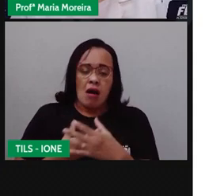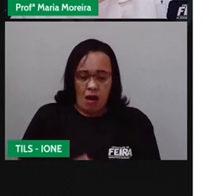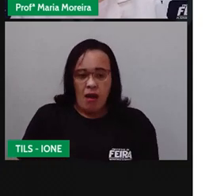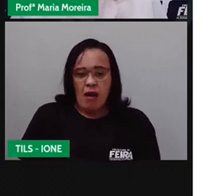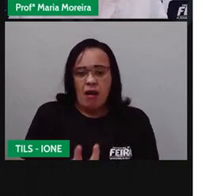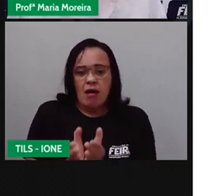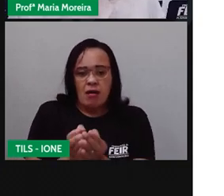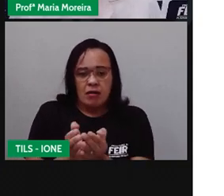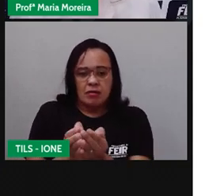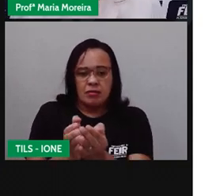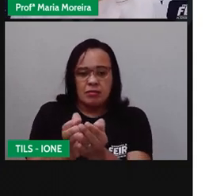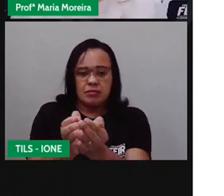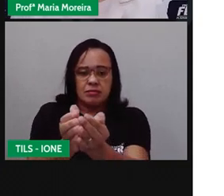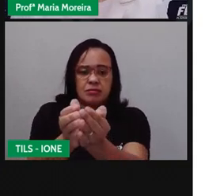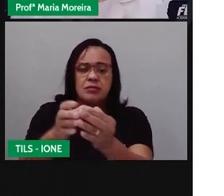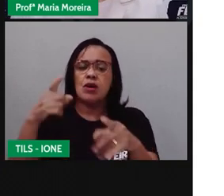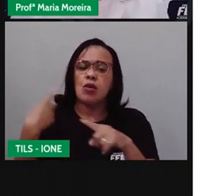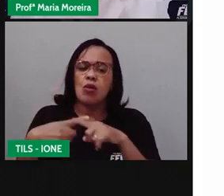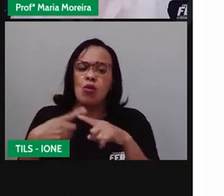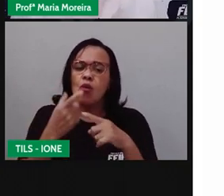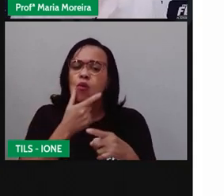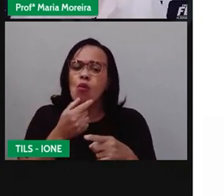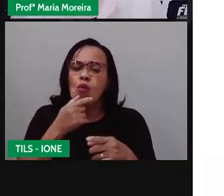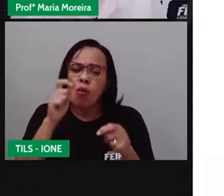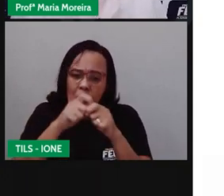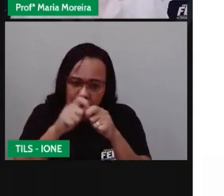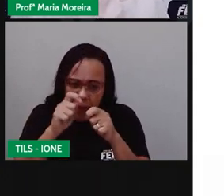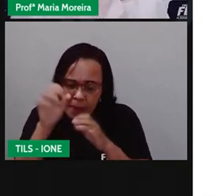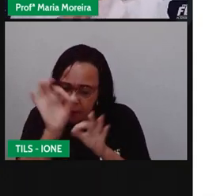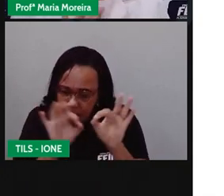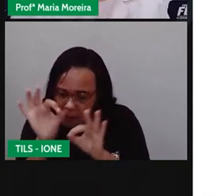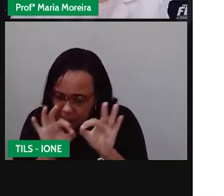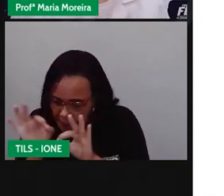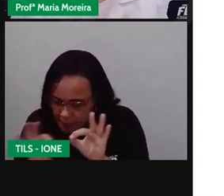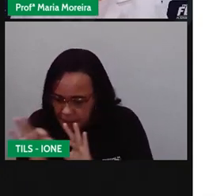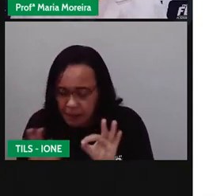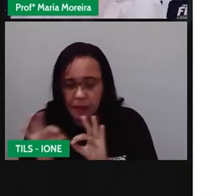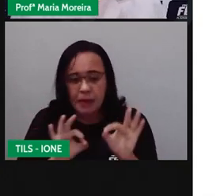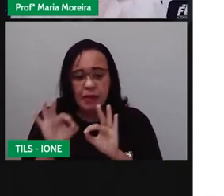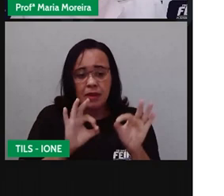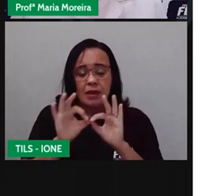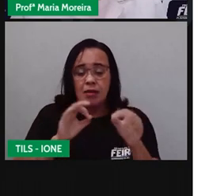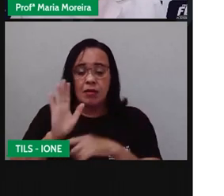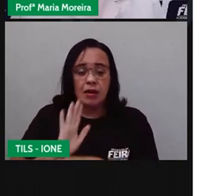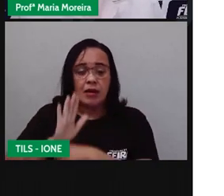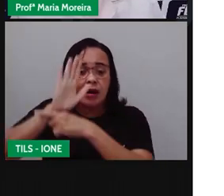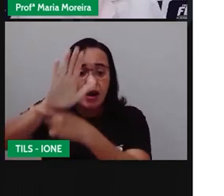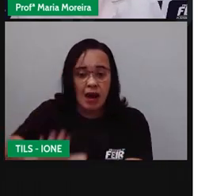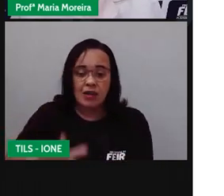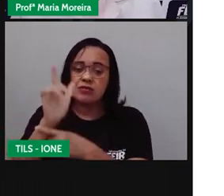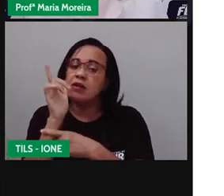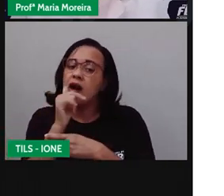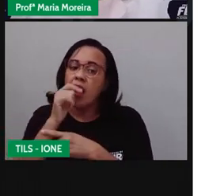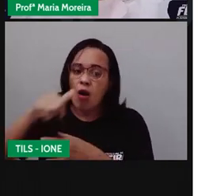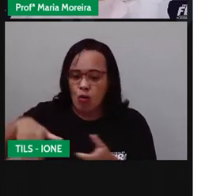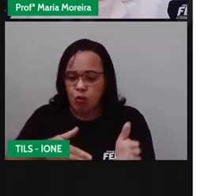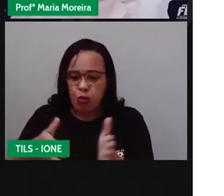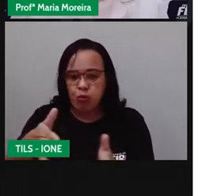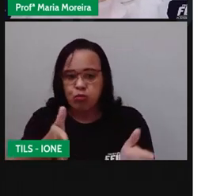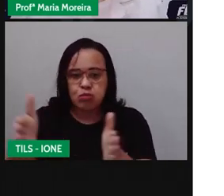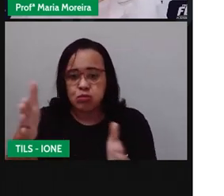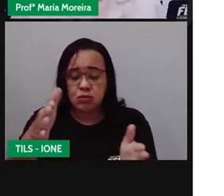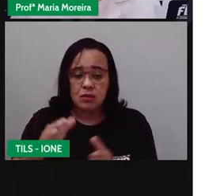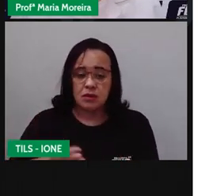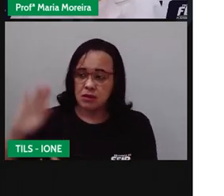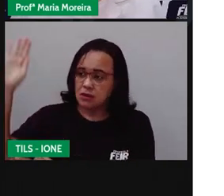homem, ele começou a fazer canoas e botes, né? Que eram usados para cruzar os mares e lagos. E o homem utilizava o quê? Troncos